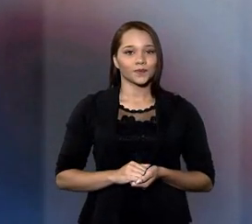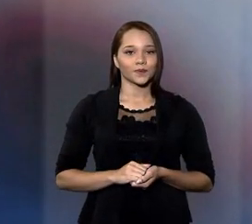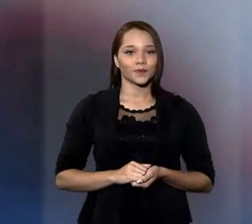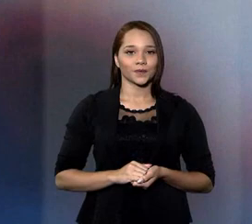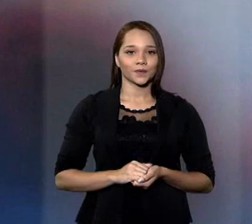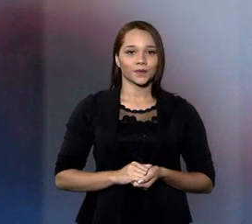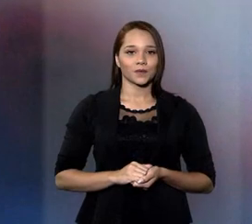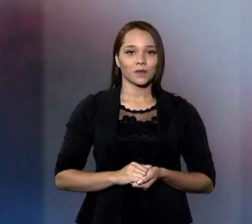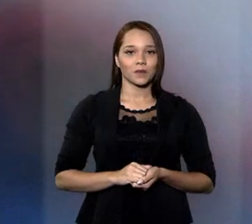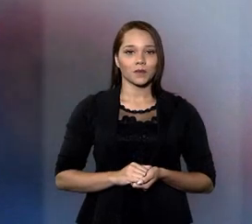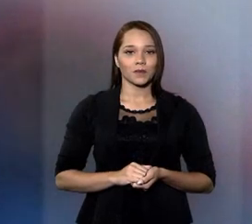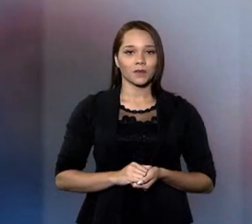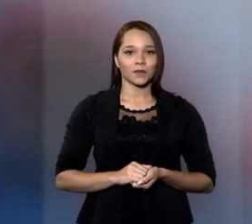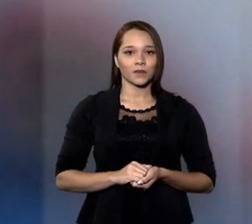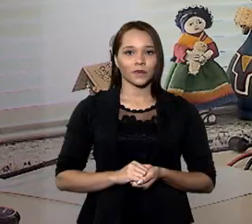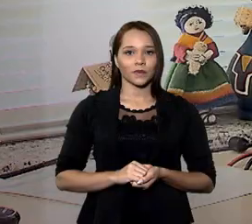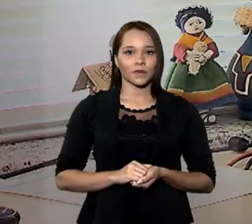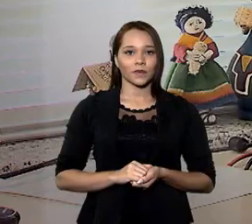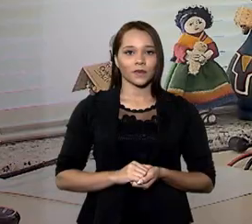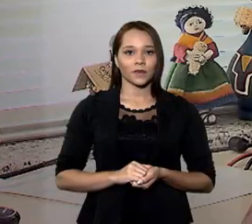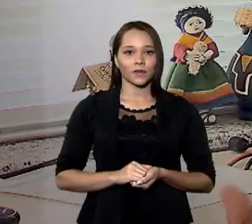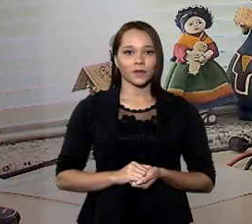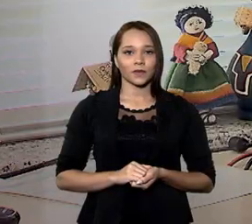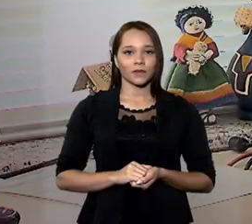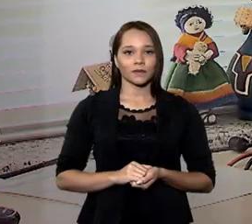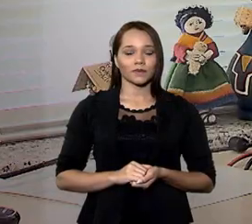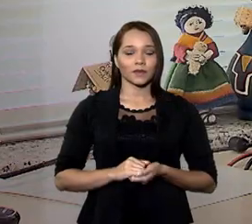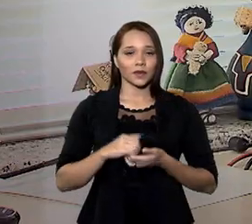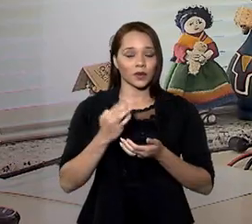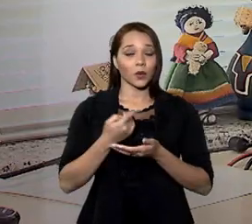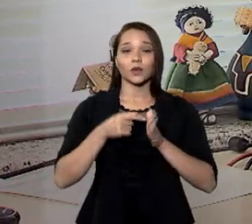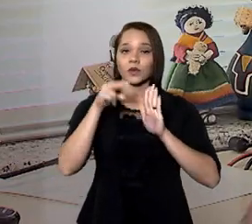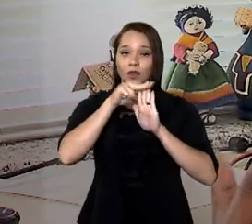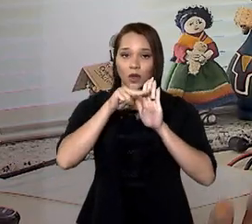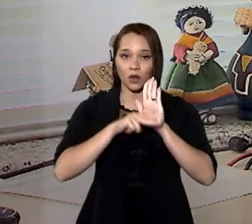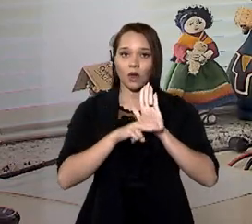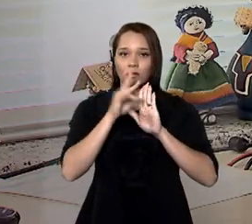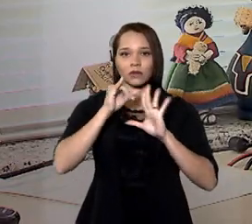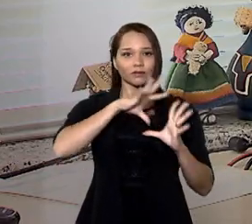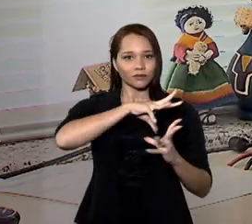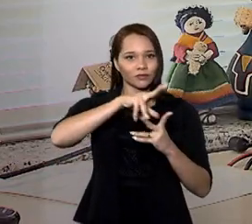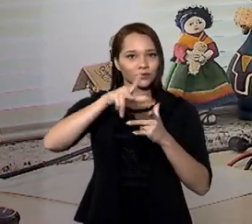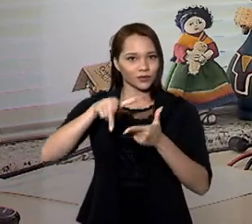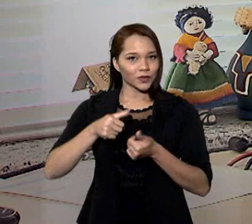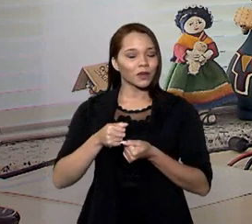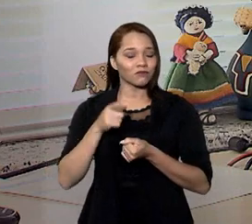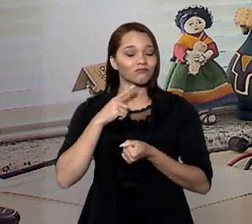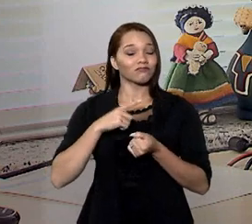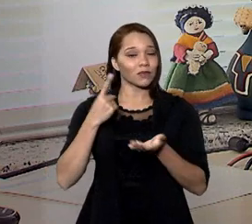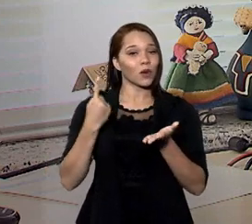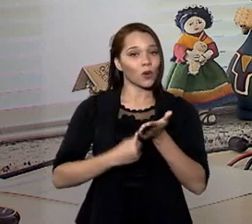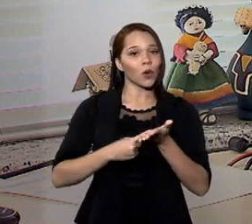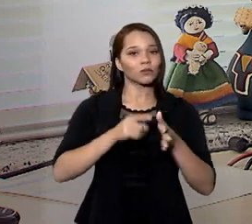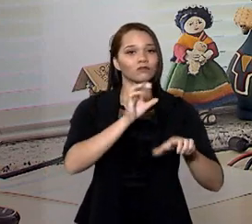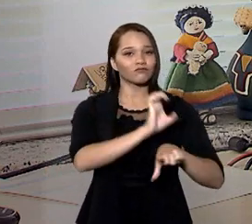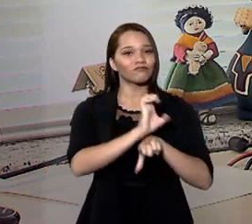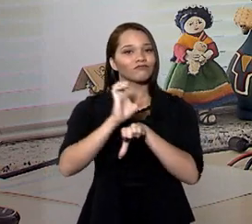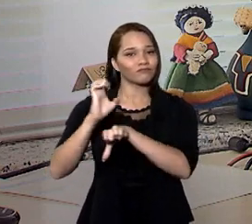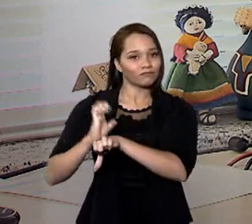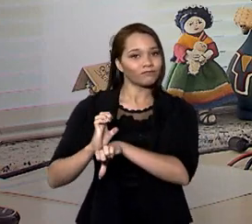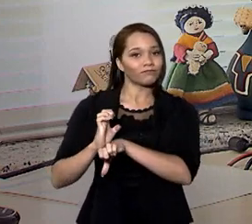a e na normativa internacional por meio desse acordo entre os estados-membros